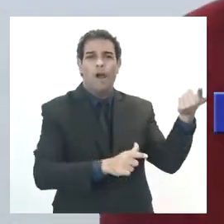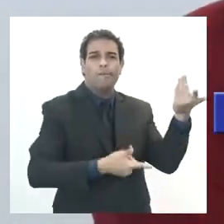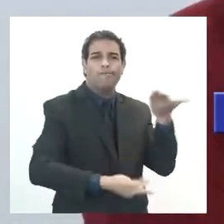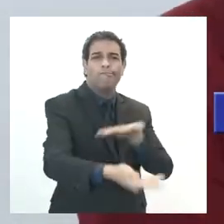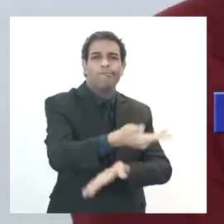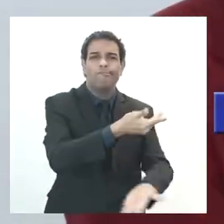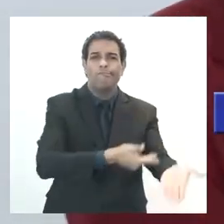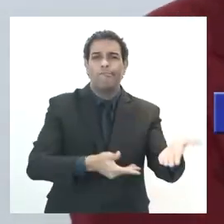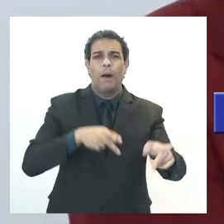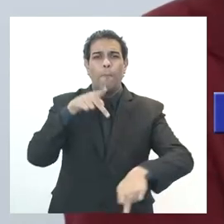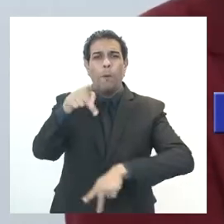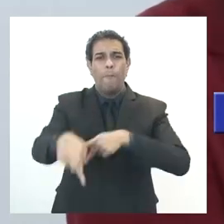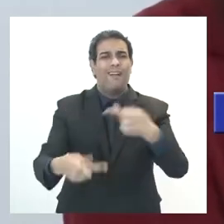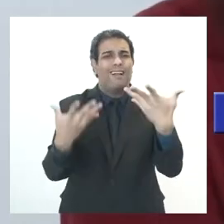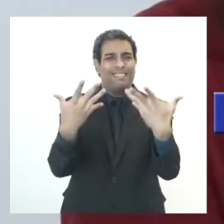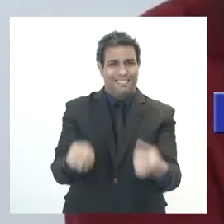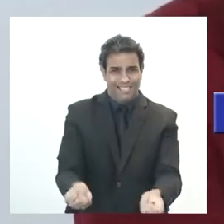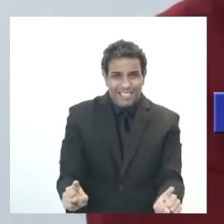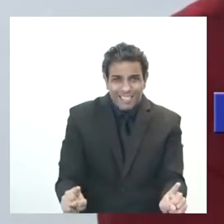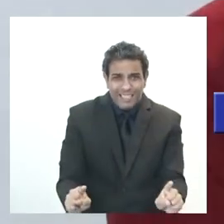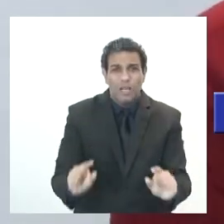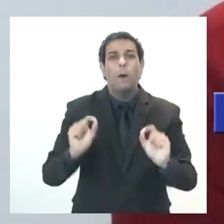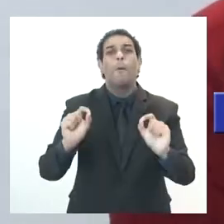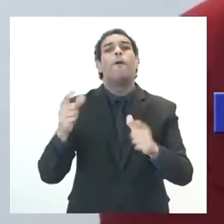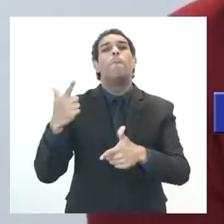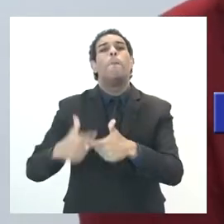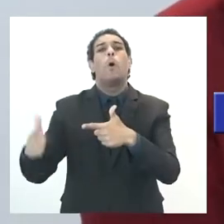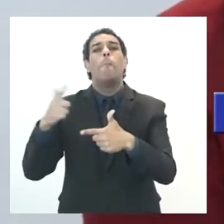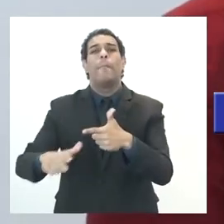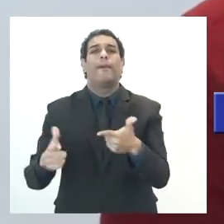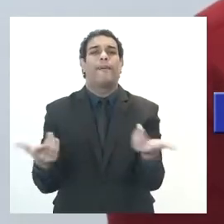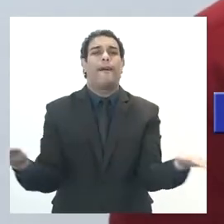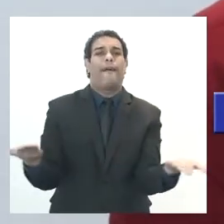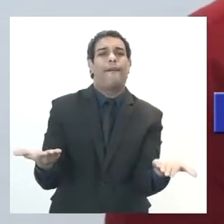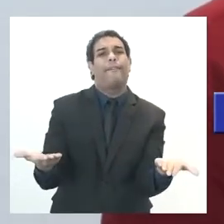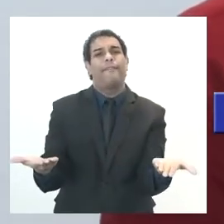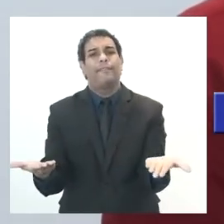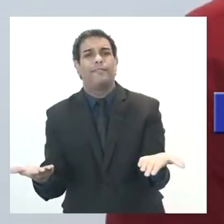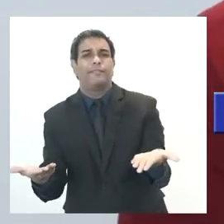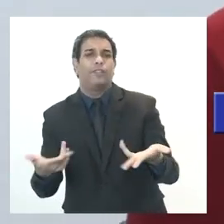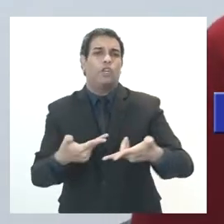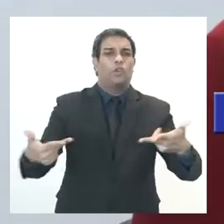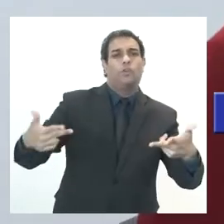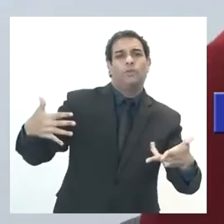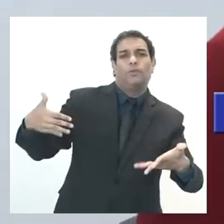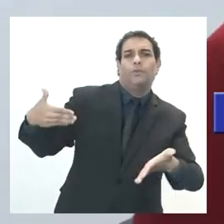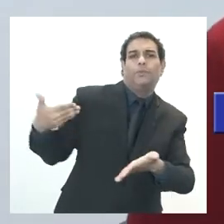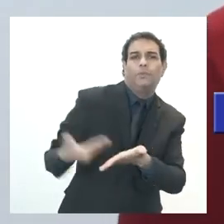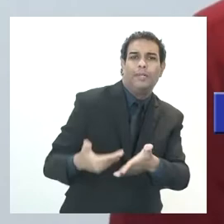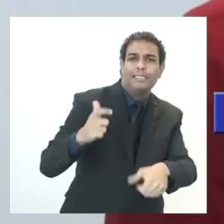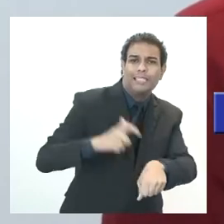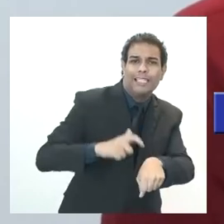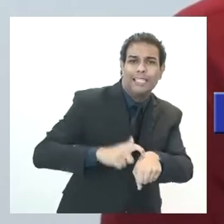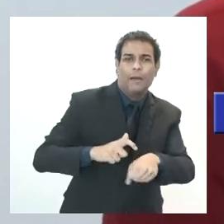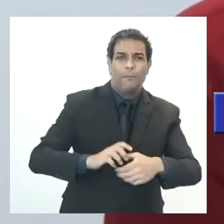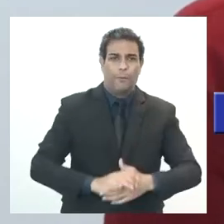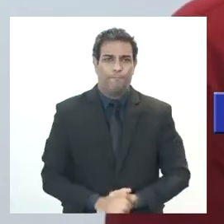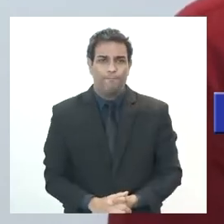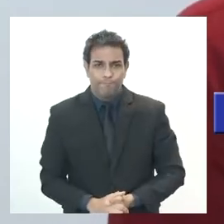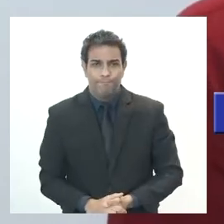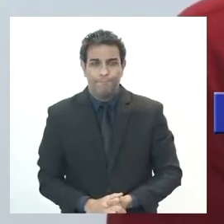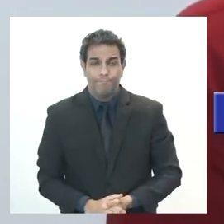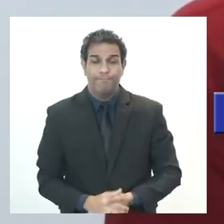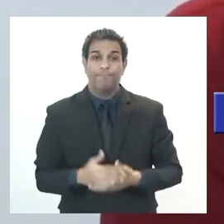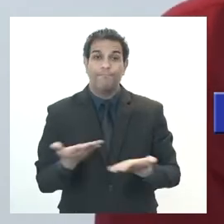jeito que a população gostaria é por causa desse desmantelamento que tem ocorrido né ao longo de muito tempo né e